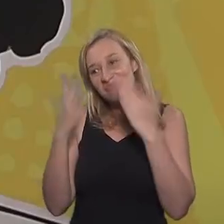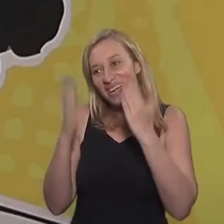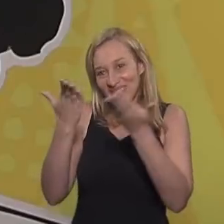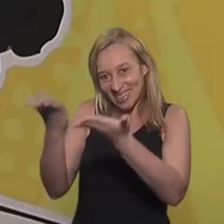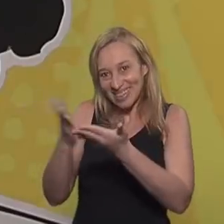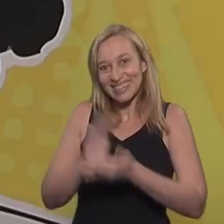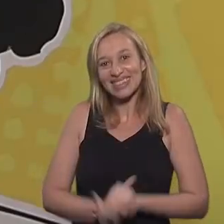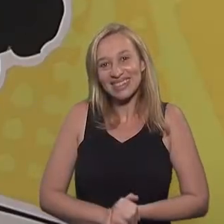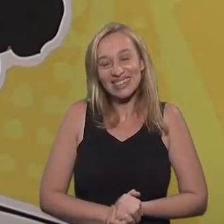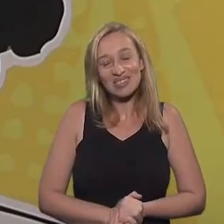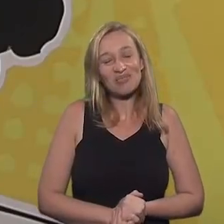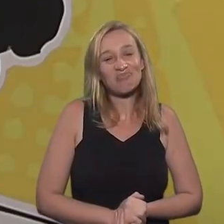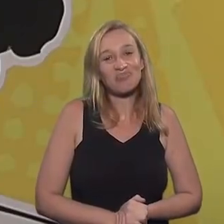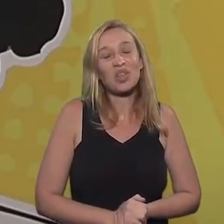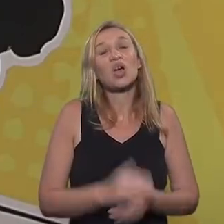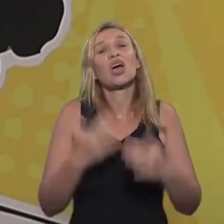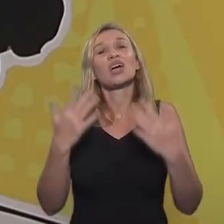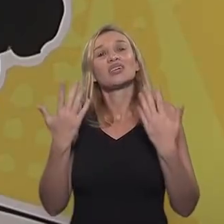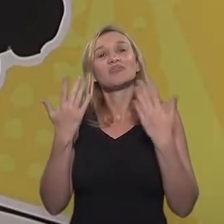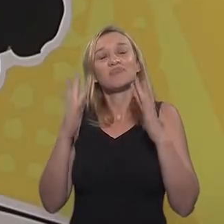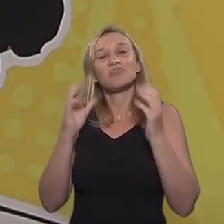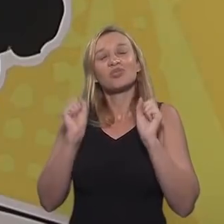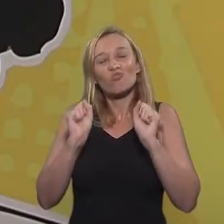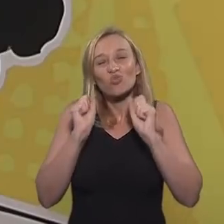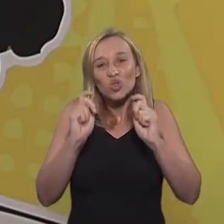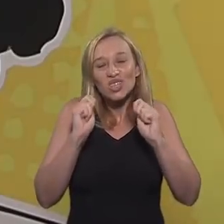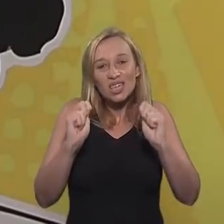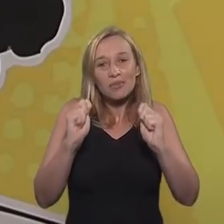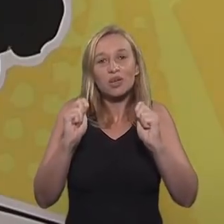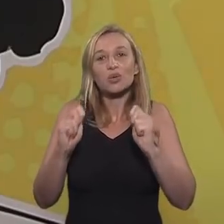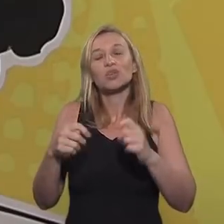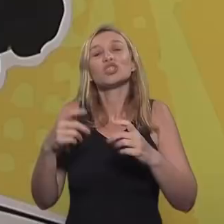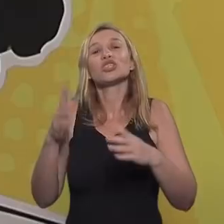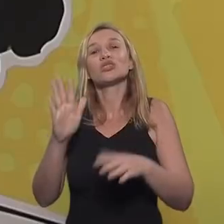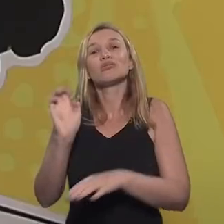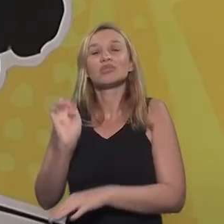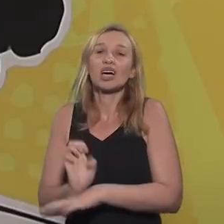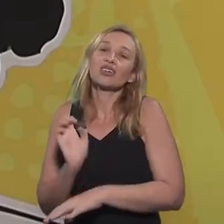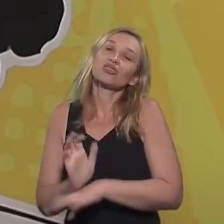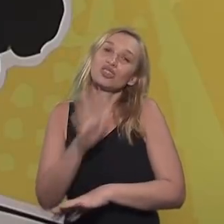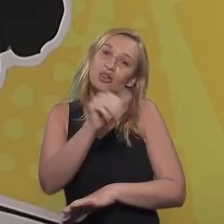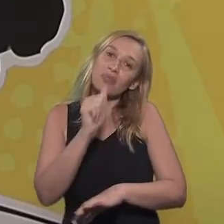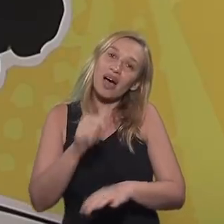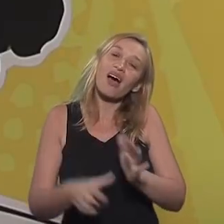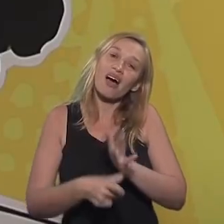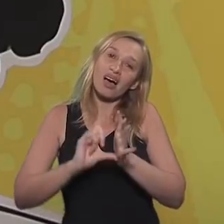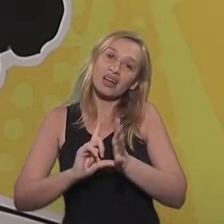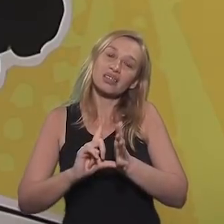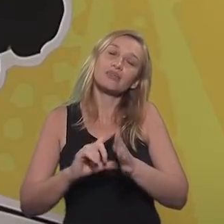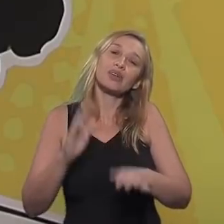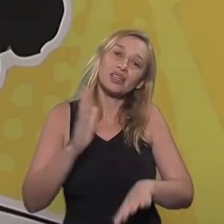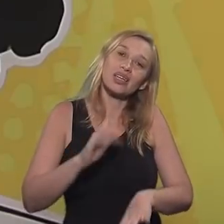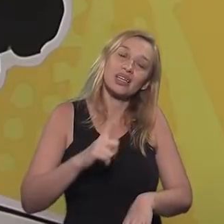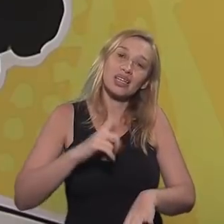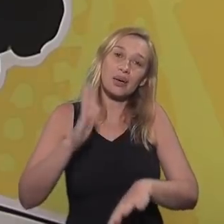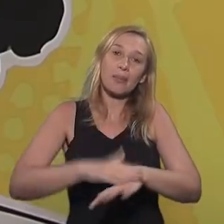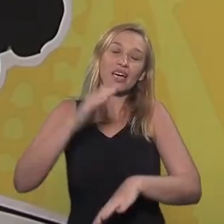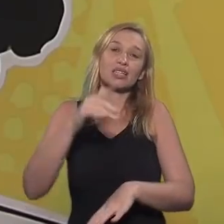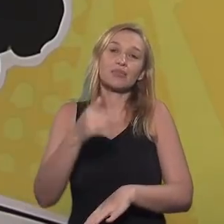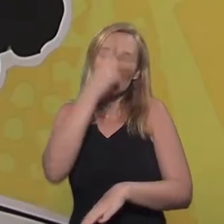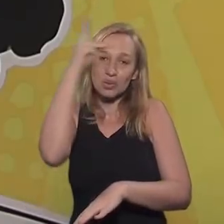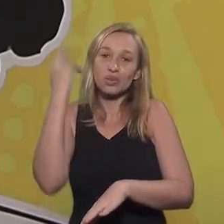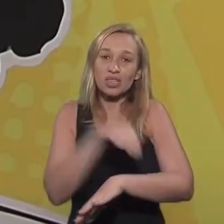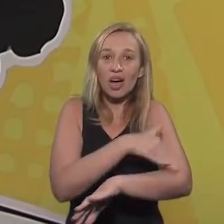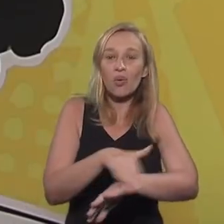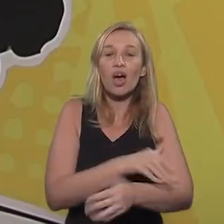Então, elas são de parabéns e a gente tem que torcer para que o Estado possa chamá-las quanto antes, para que a gente possa ter mais